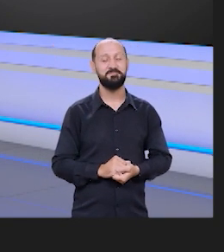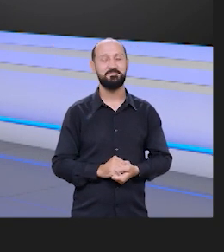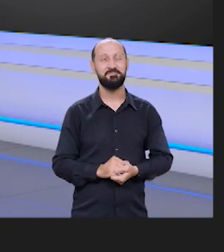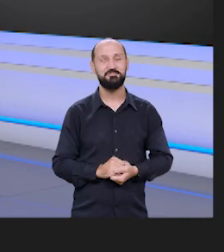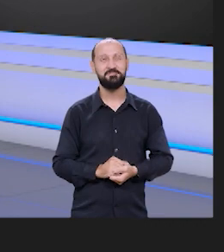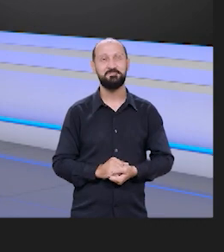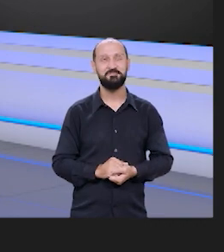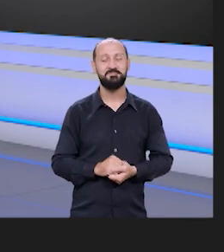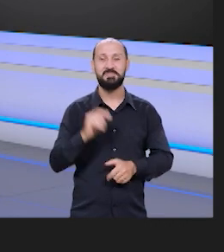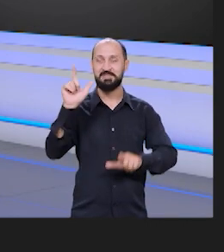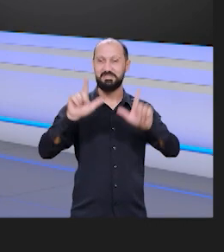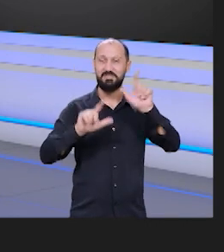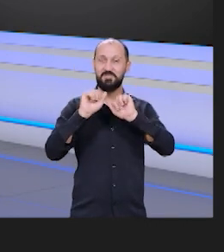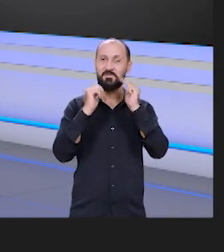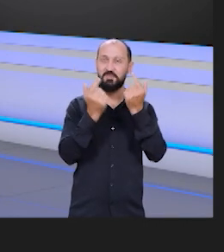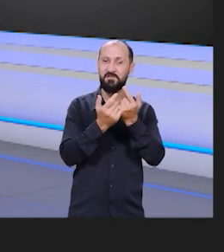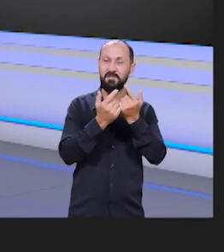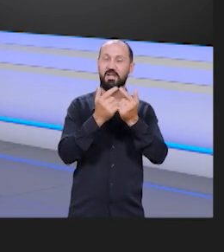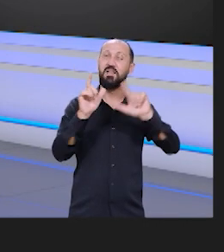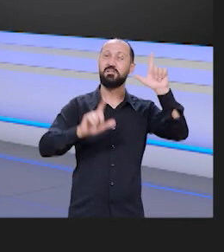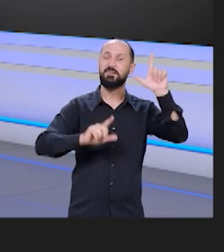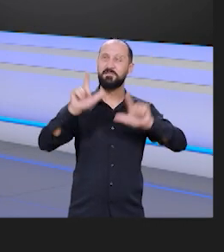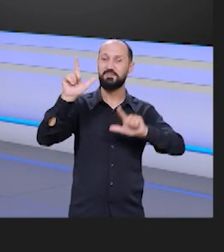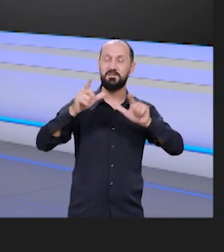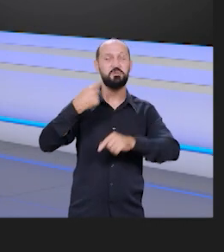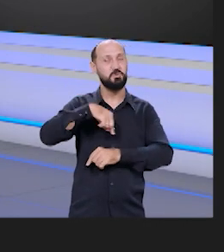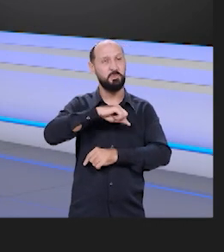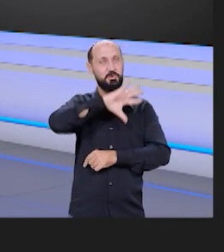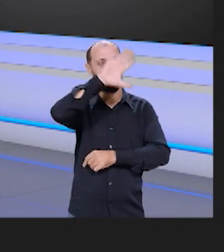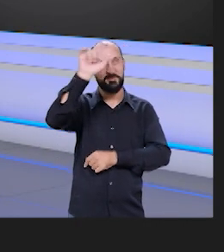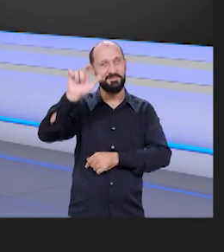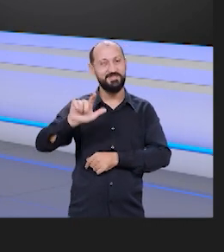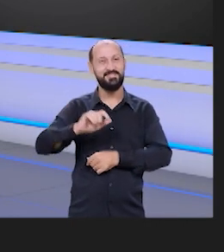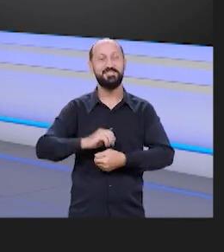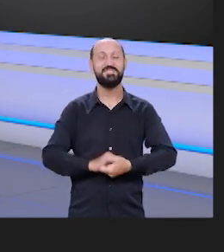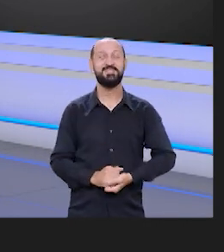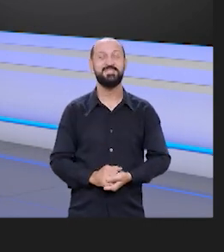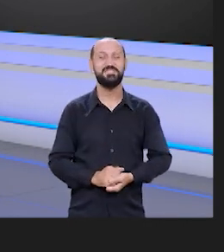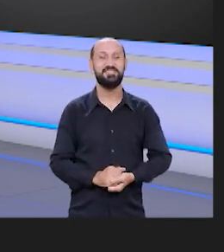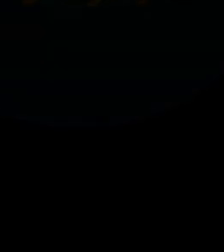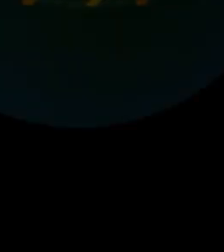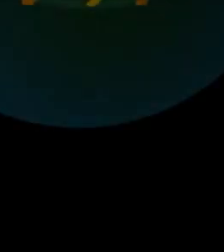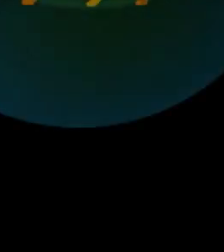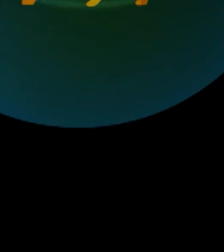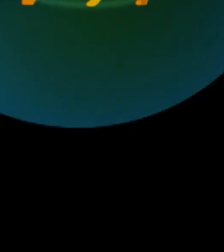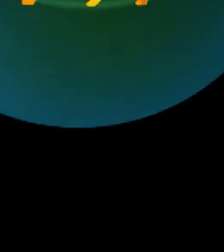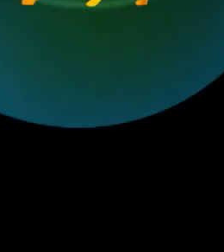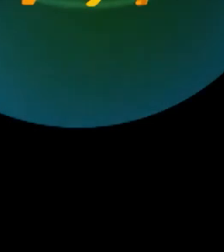al.ms.gov.br. TV Alemes, a TV da gente de MS.